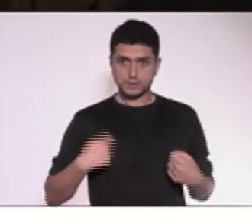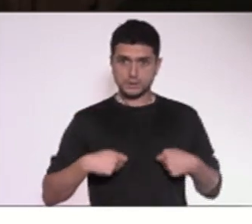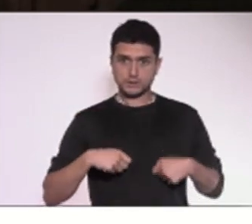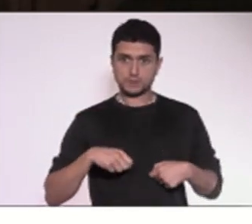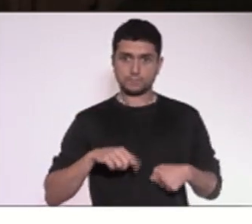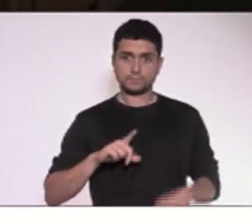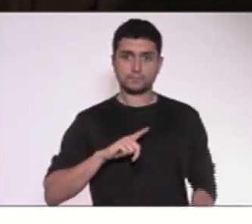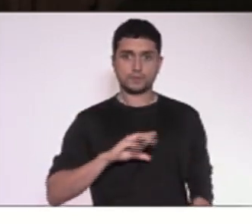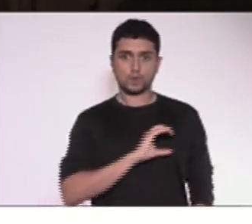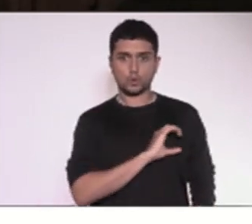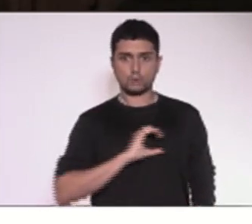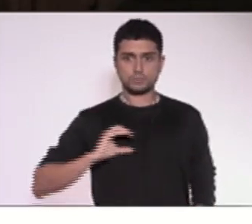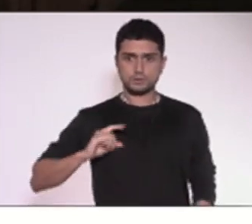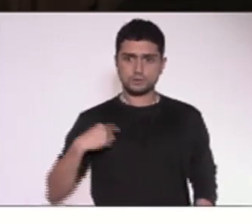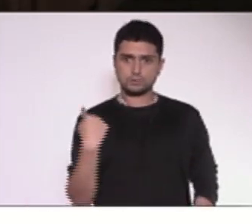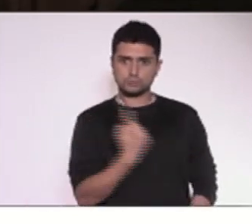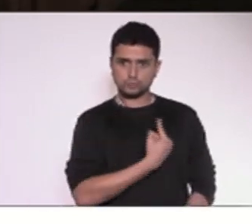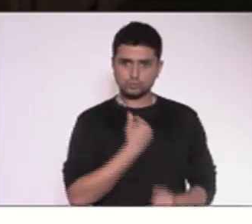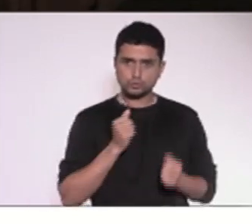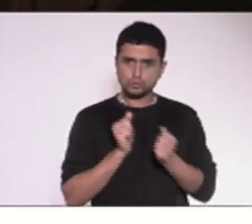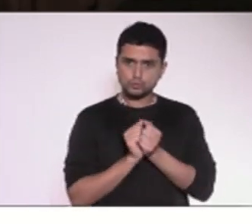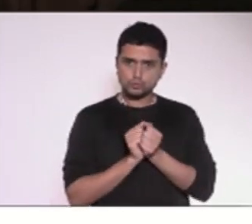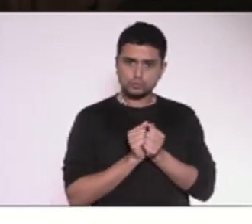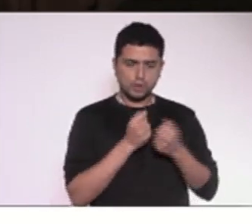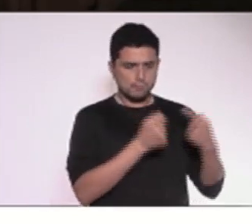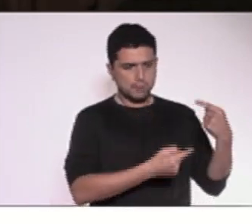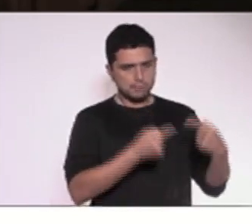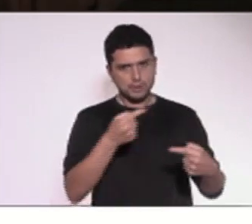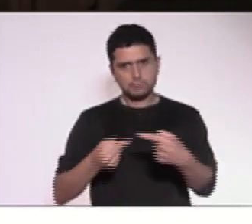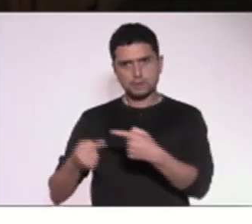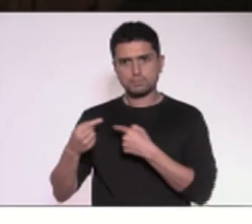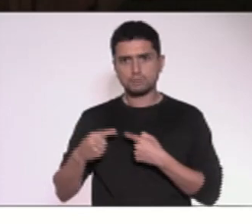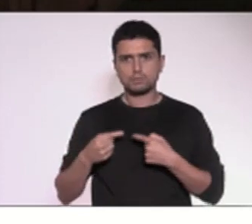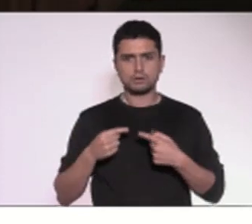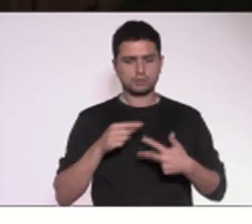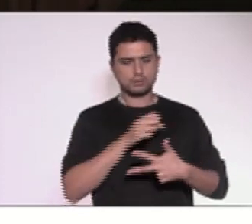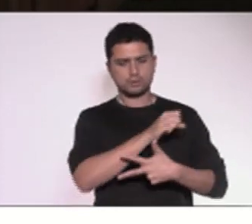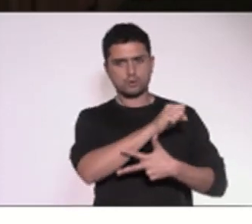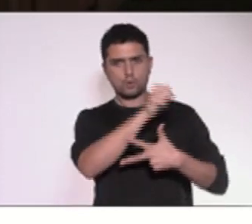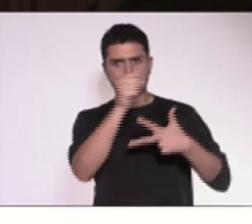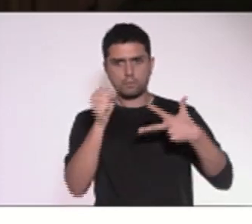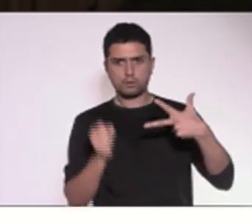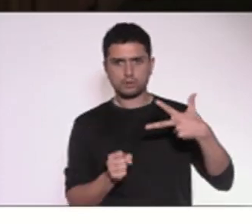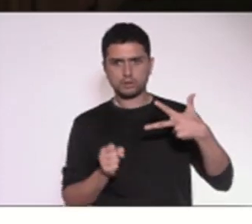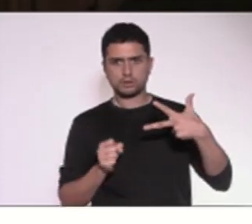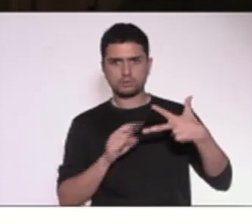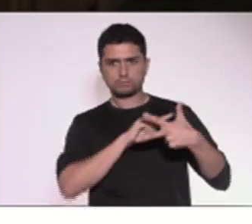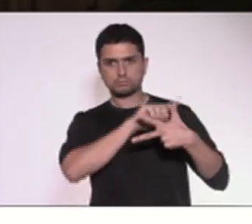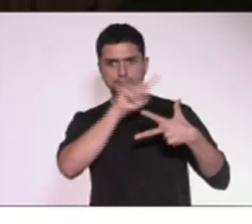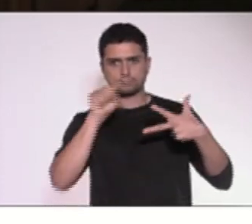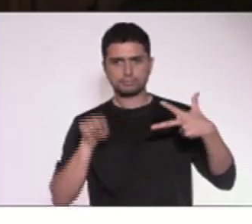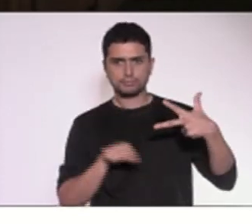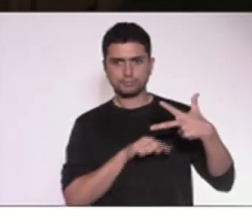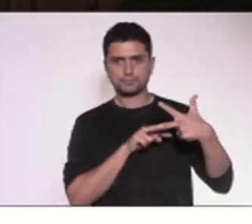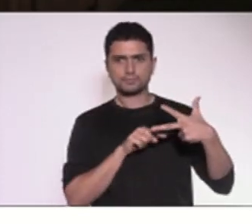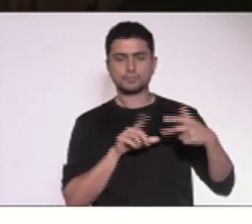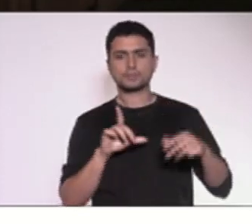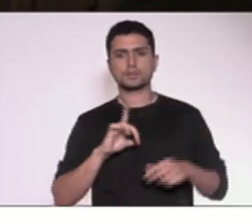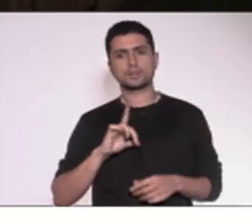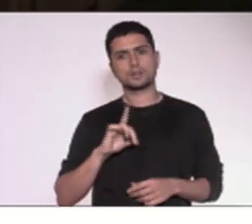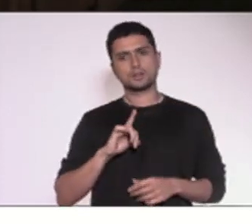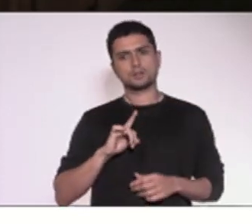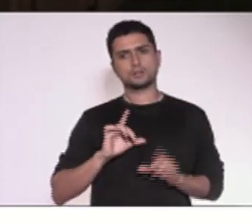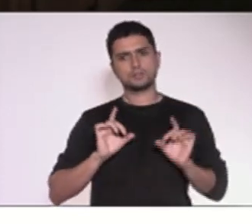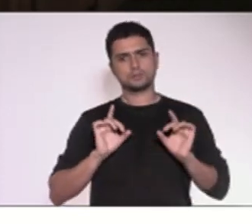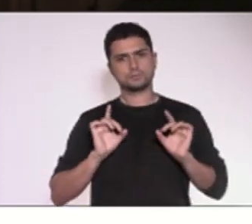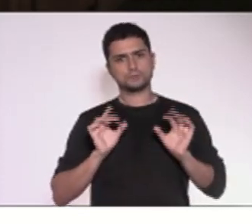o Poder Executivo, o Poder Legislativo, desembargador Boente, em seu nome peço